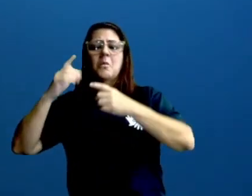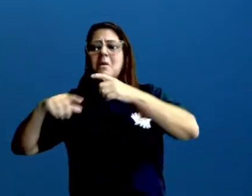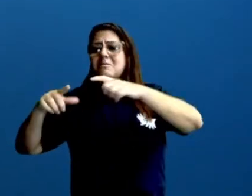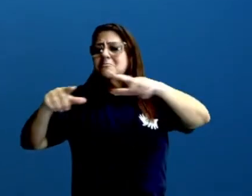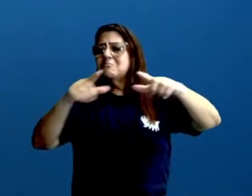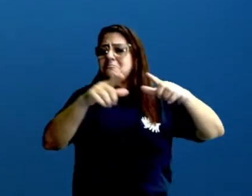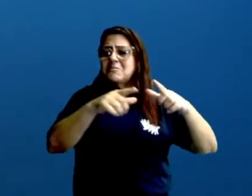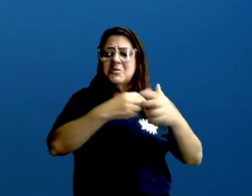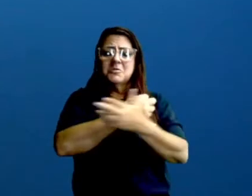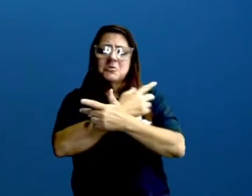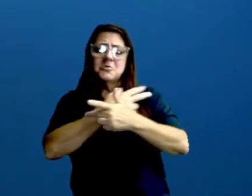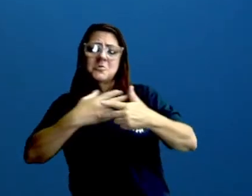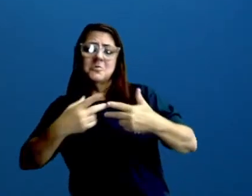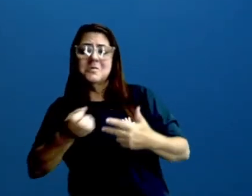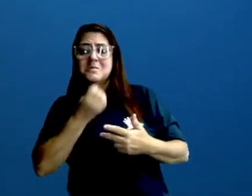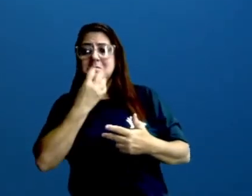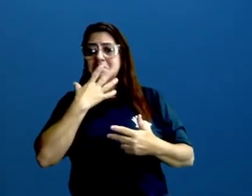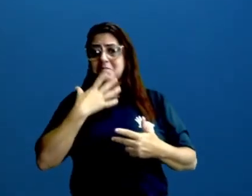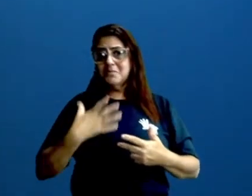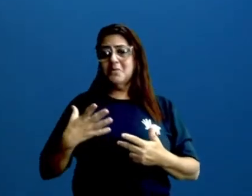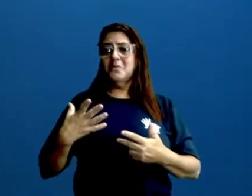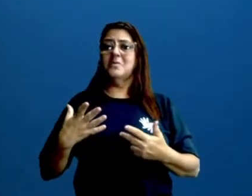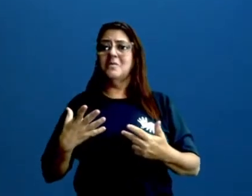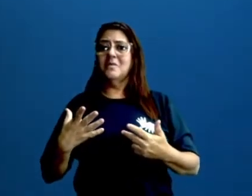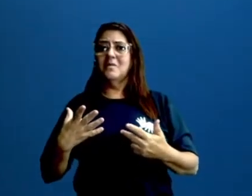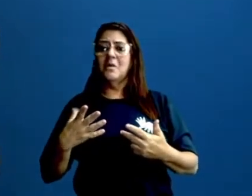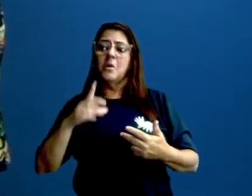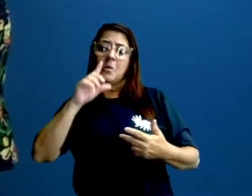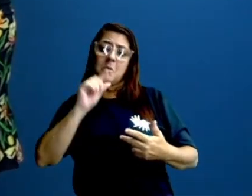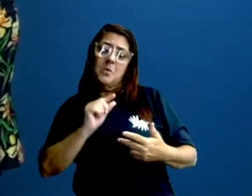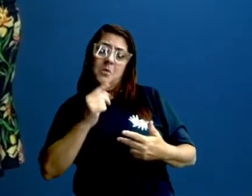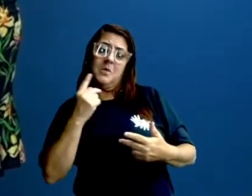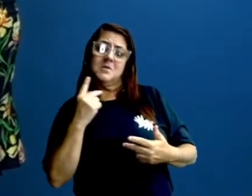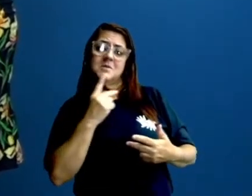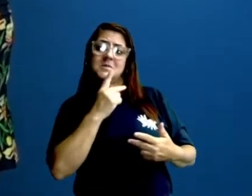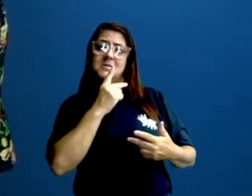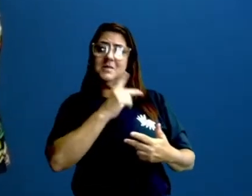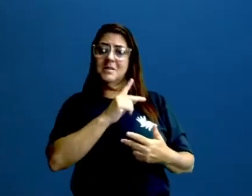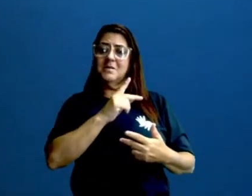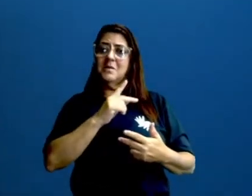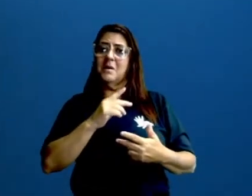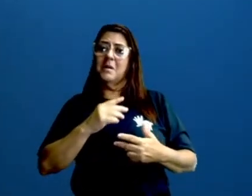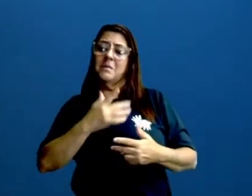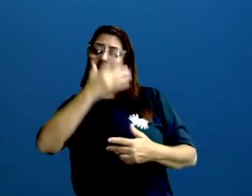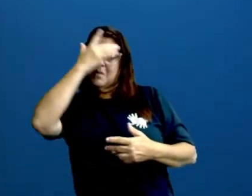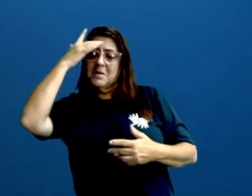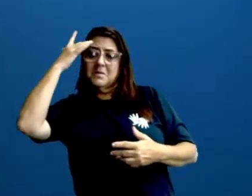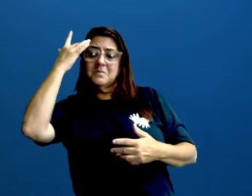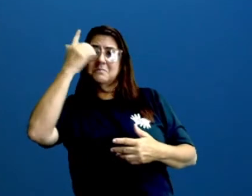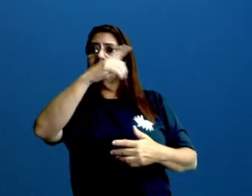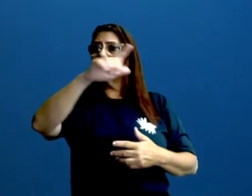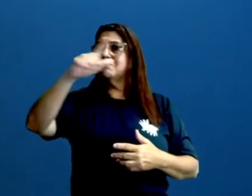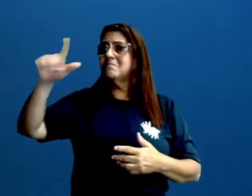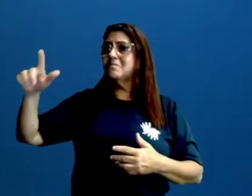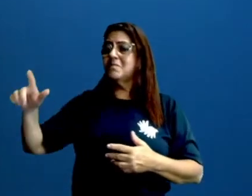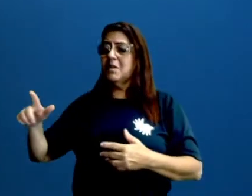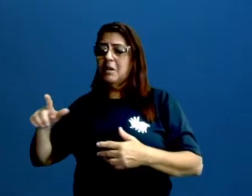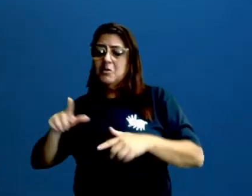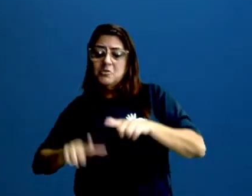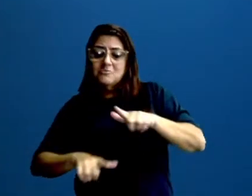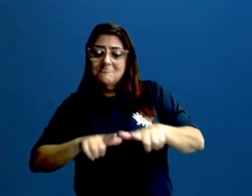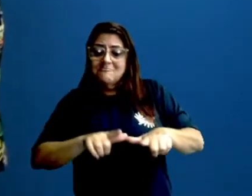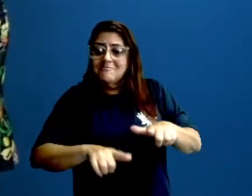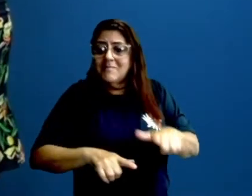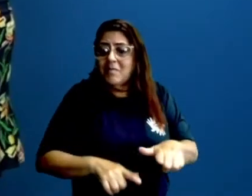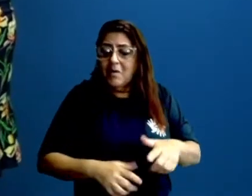das coisas que fazem bem. O pouco que hoje é seu é o muito para alguém. Ter um chão para pisar, um